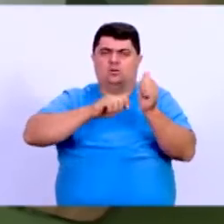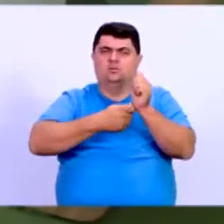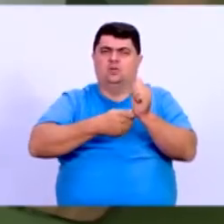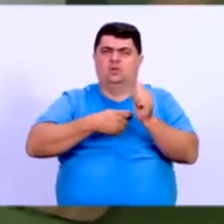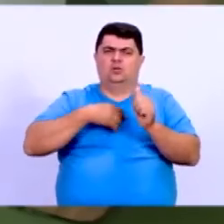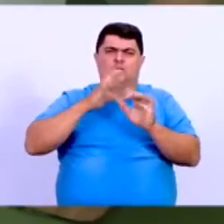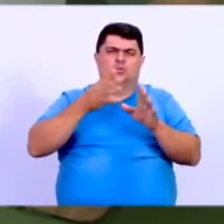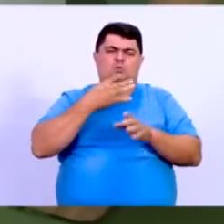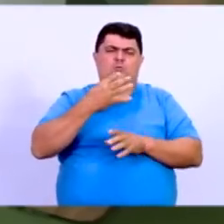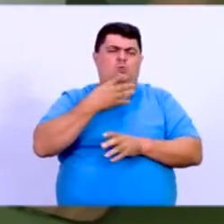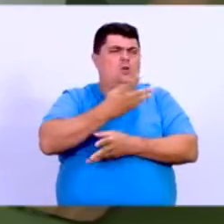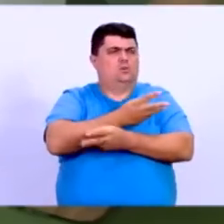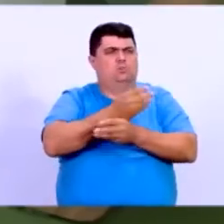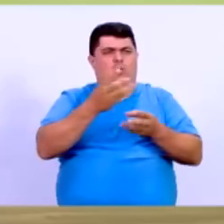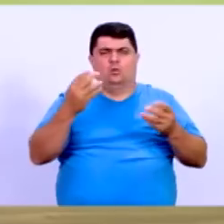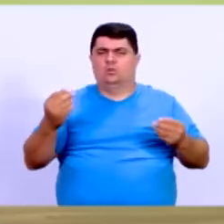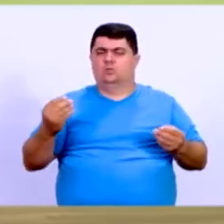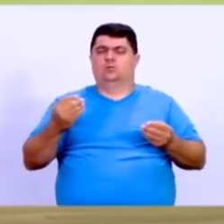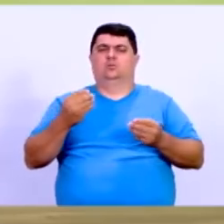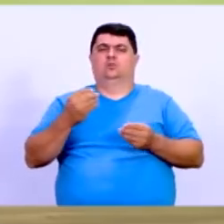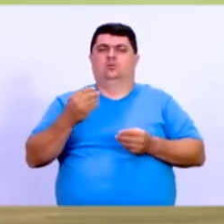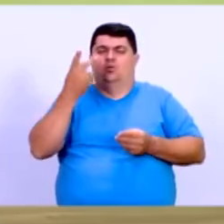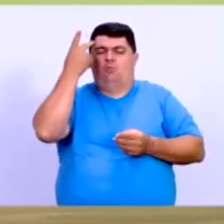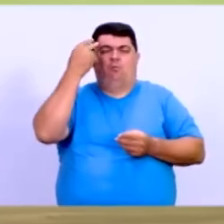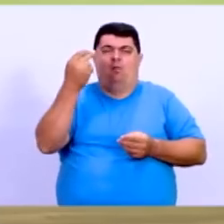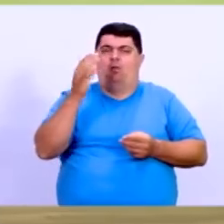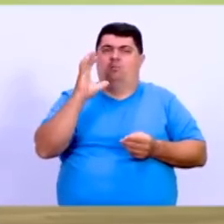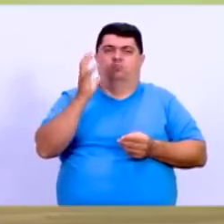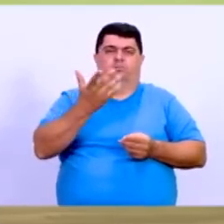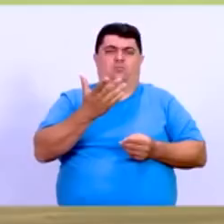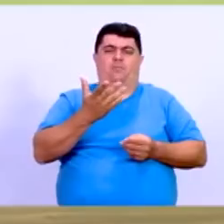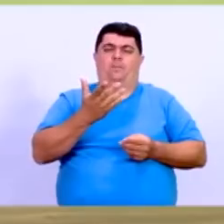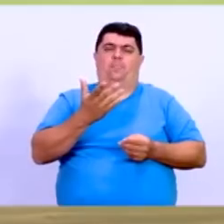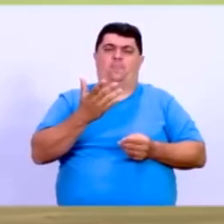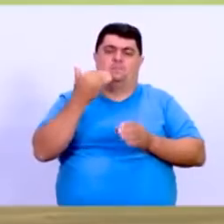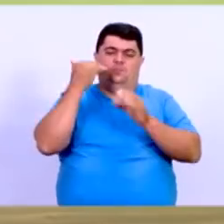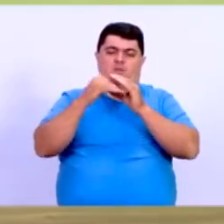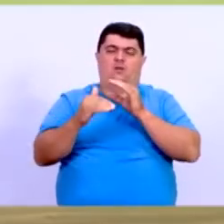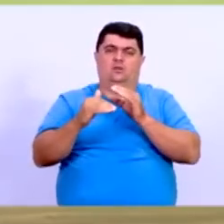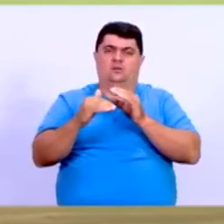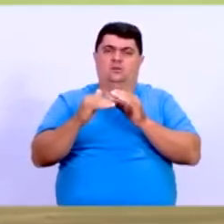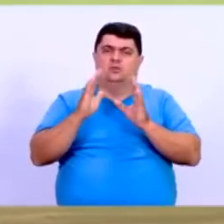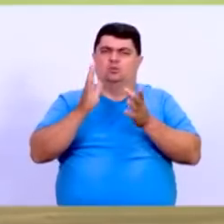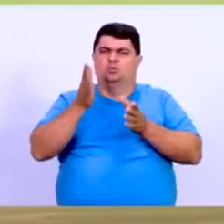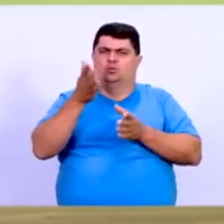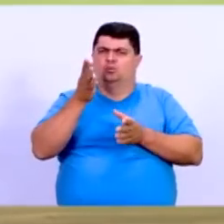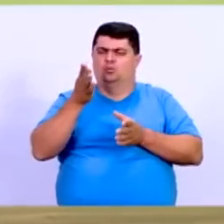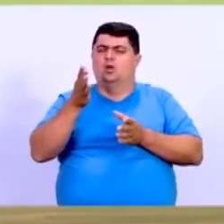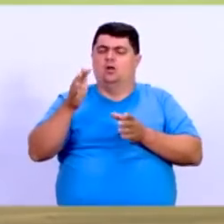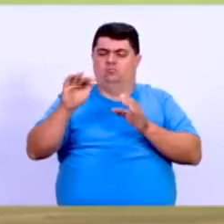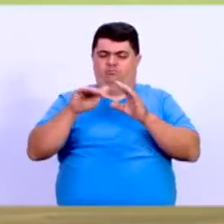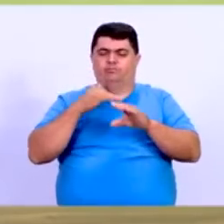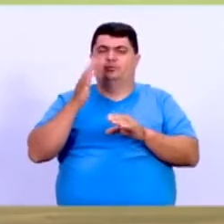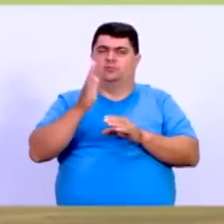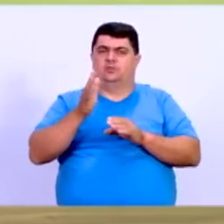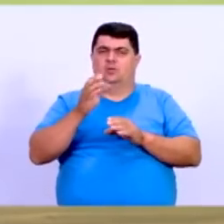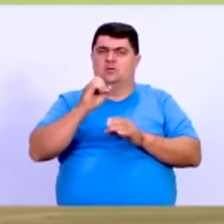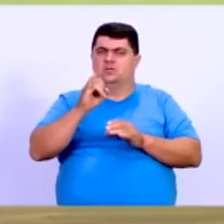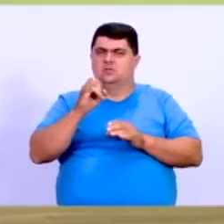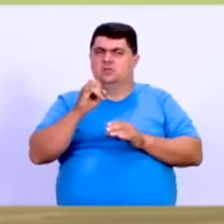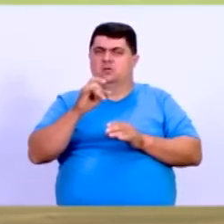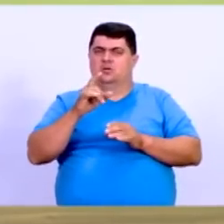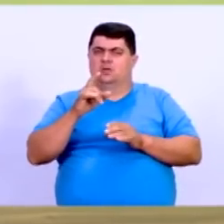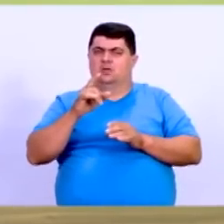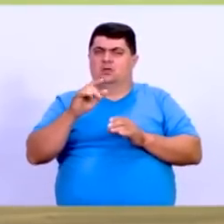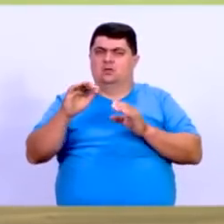muito conhecido na internet, né? Isso é um golpe muito comum e garanto que todo mundo já recebeu. Mas se vier de uma pessoa, uma coisa